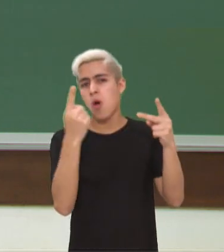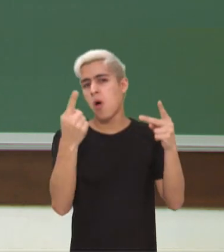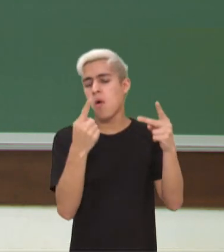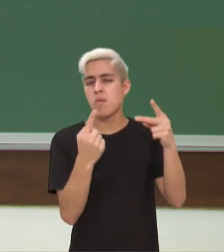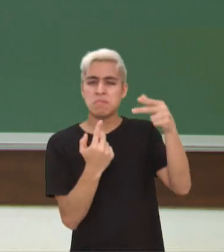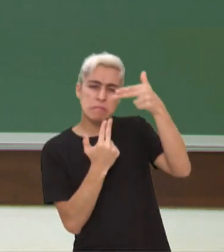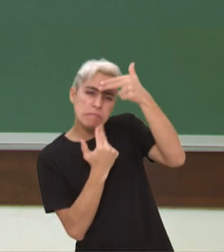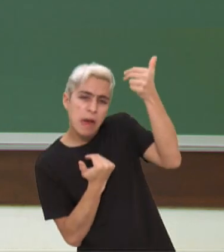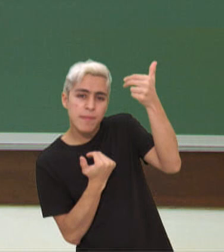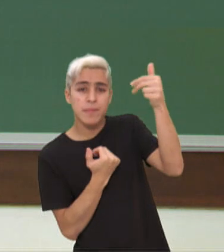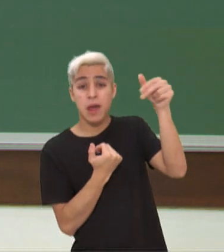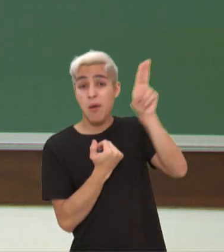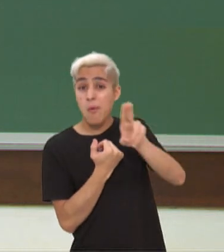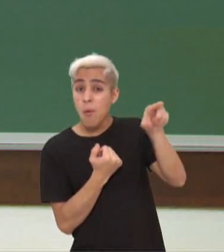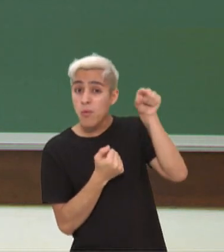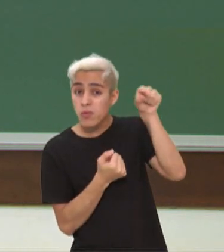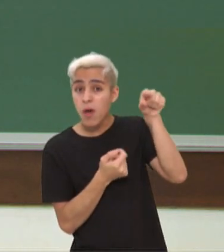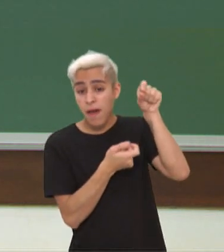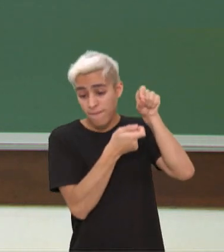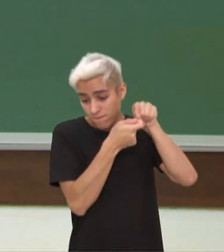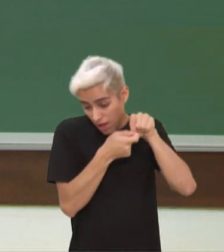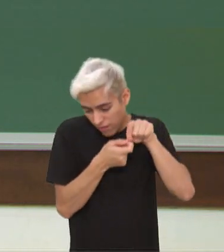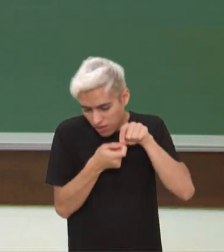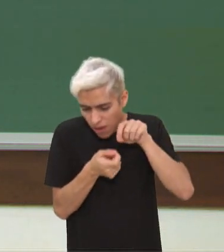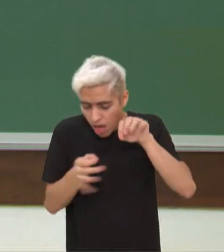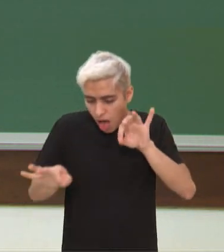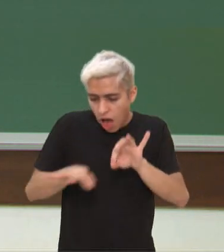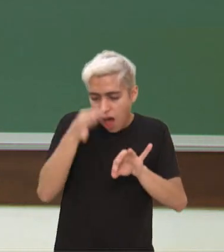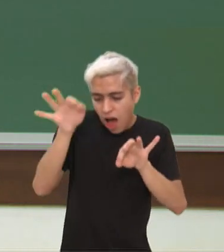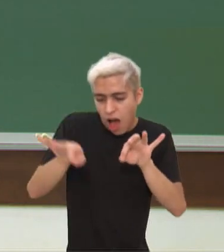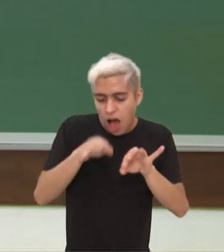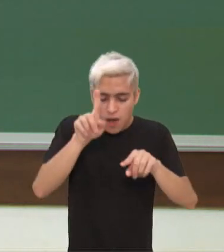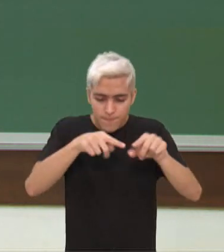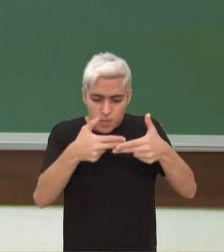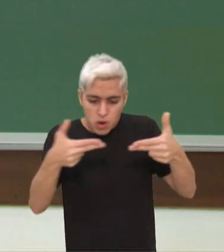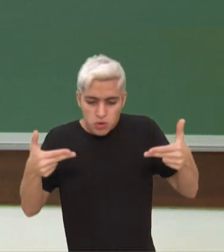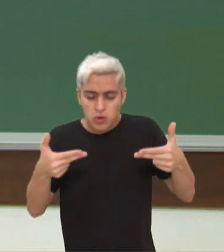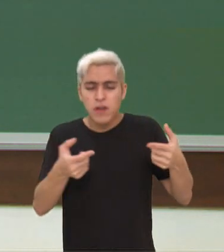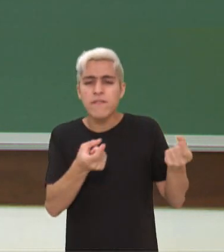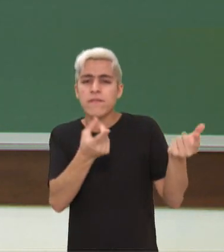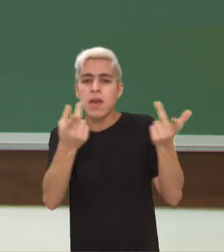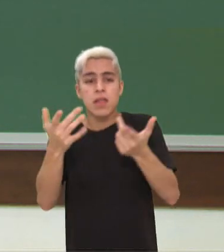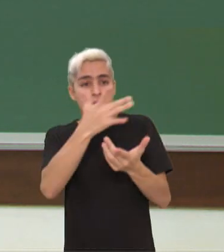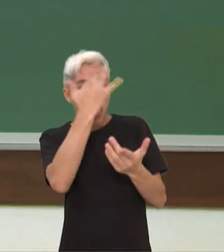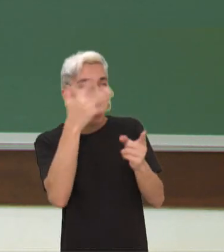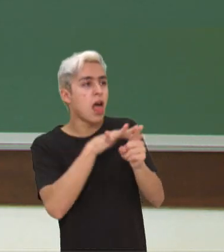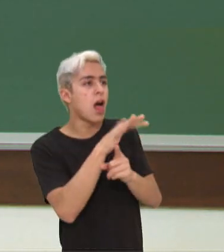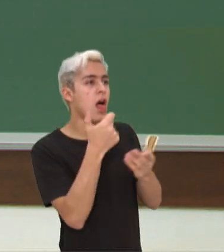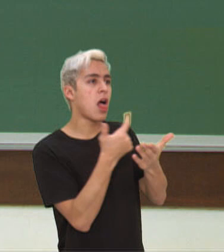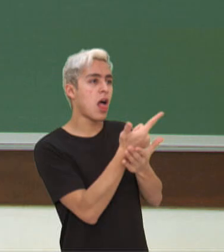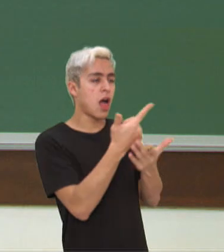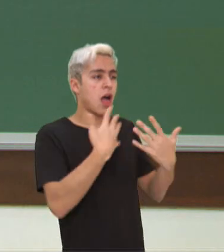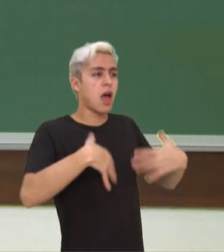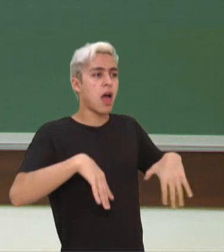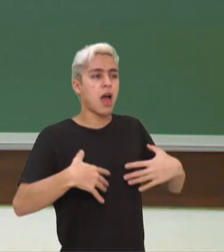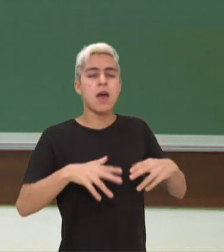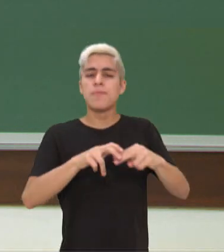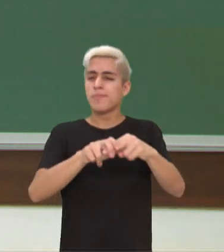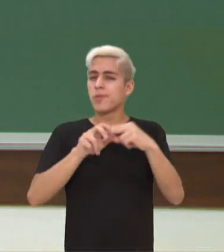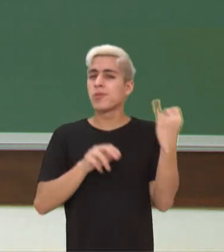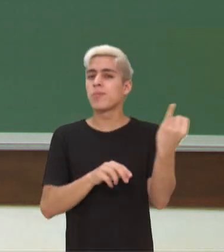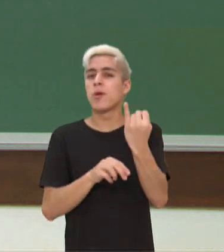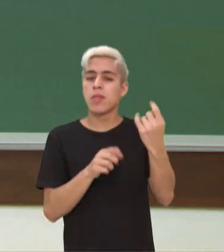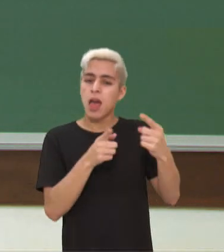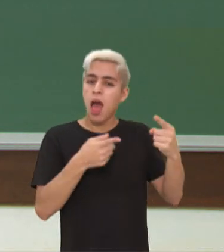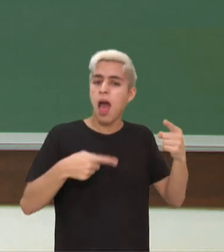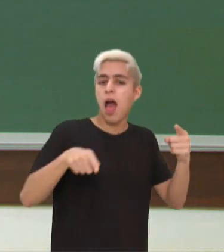enfim, que foi utilizado para a fabricação daquele produto que depois as pessoas vão consumir. Daí a importância da